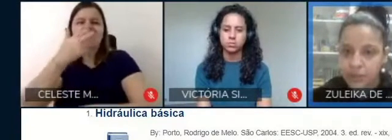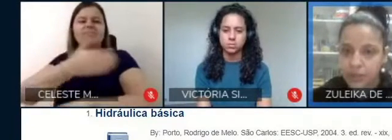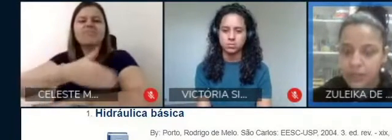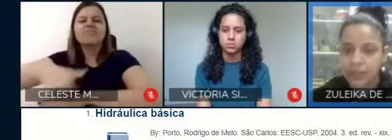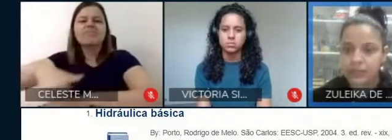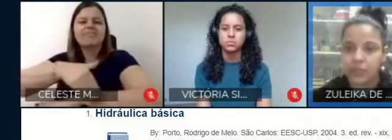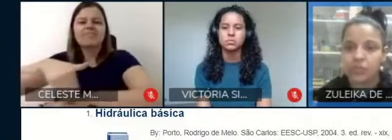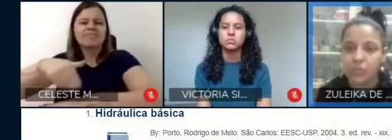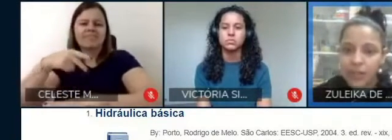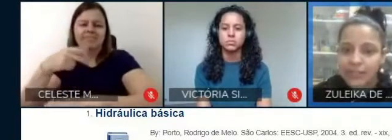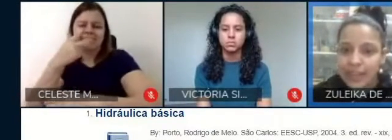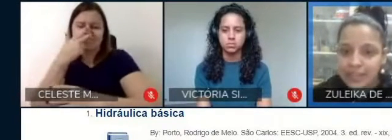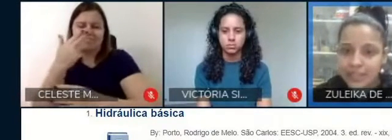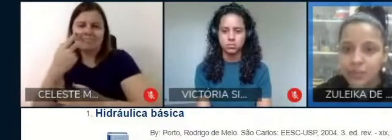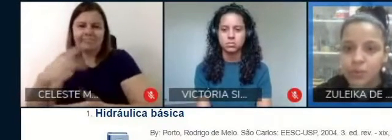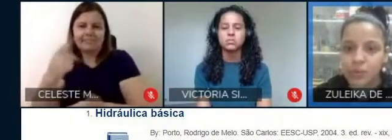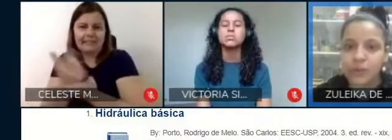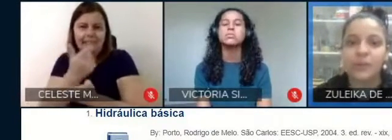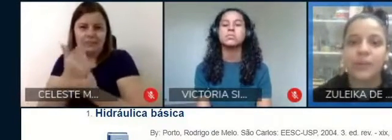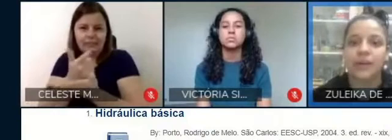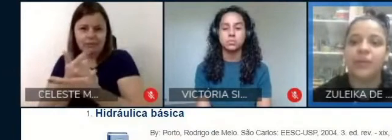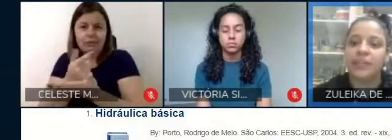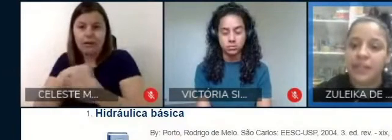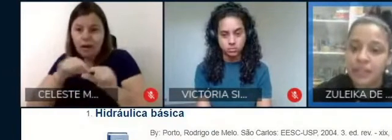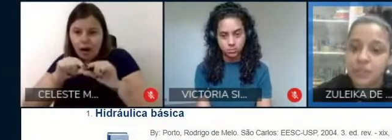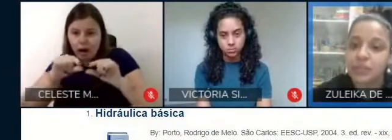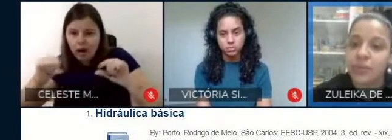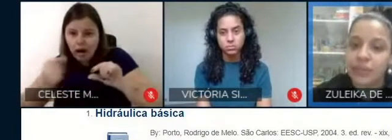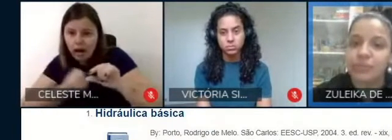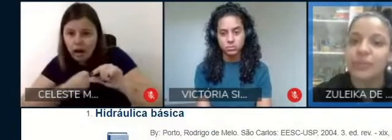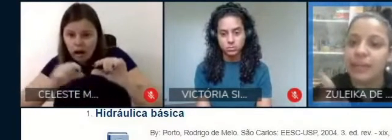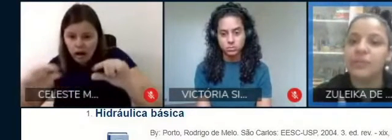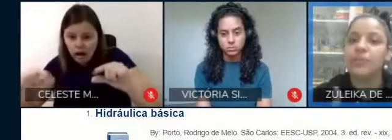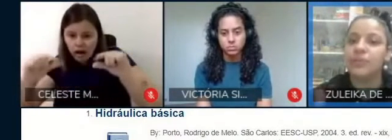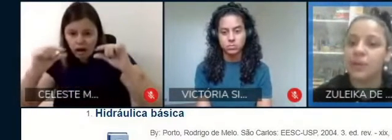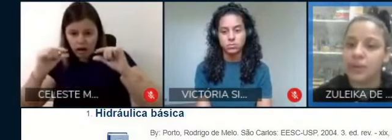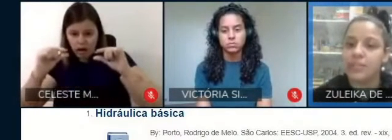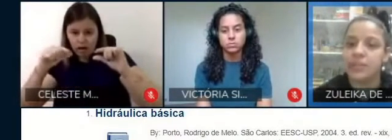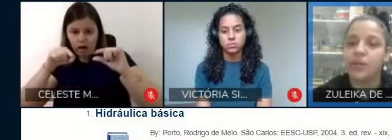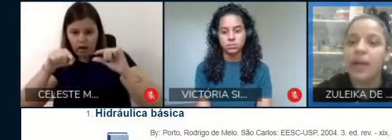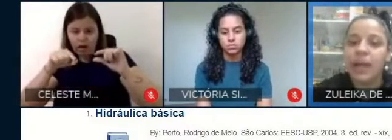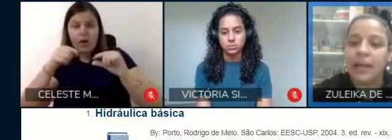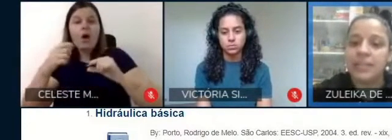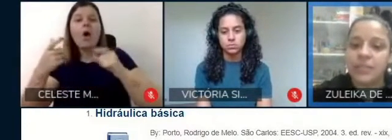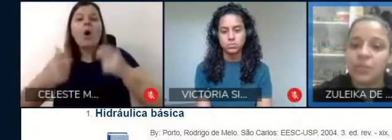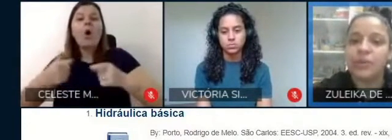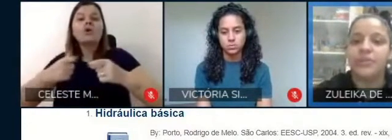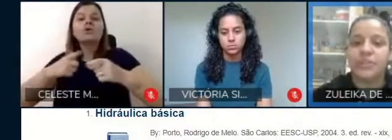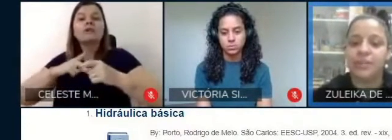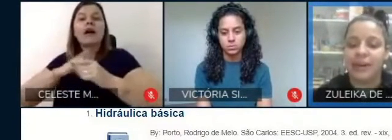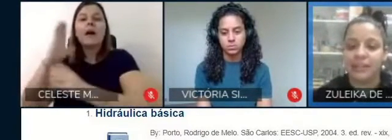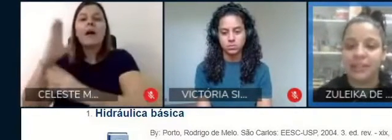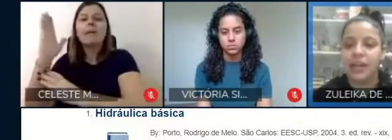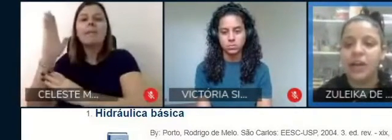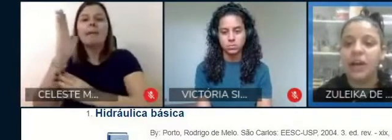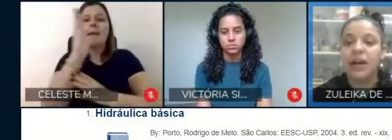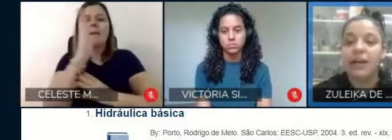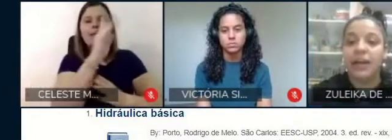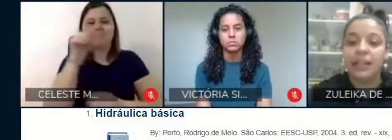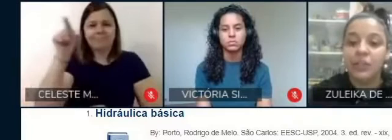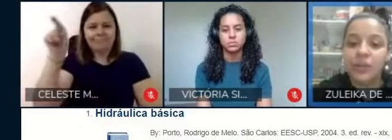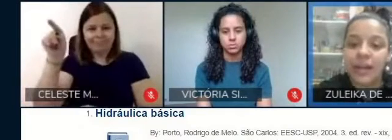dentro da coleção. Então eu vou até esse número, né? O endereço do livro dentro da coleção é esse número de